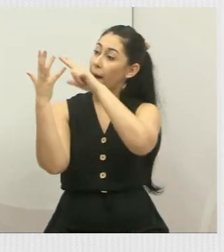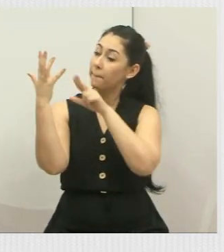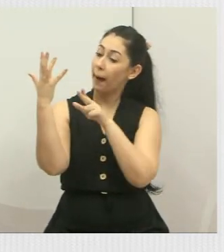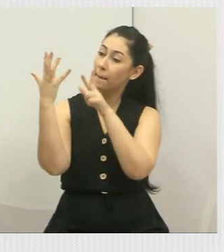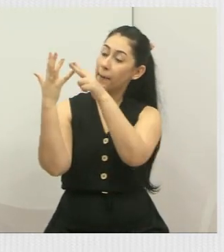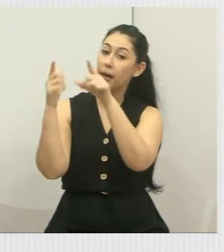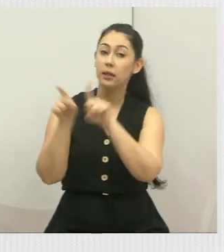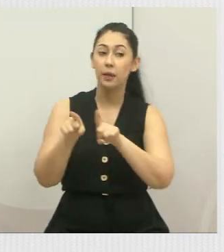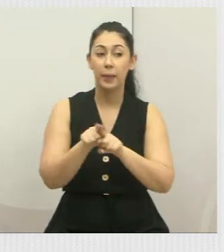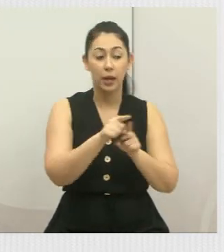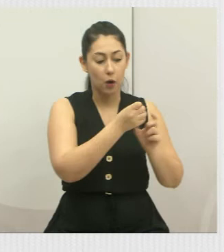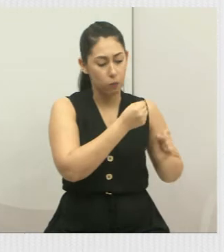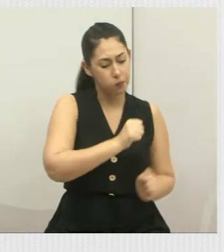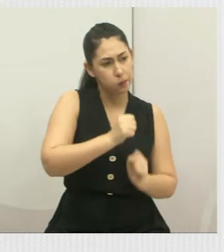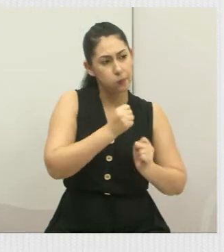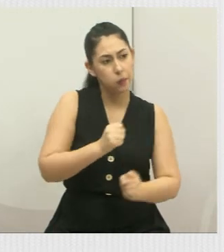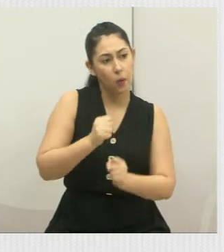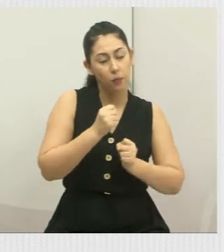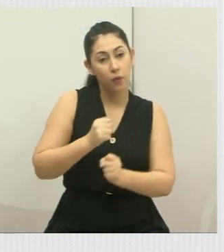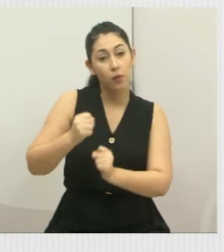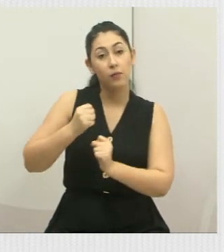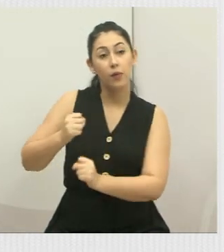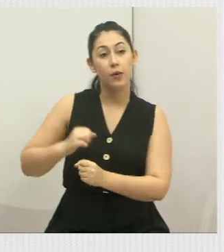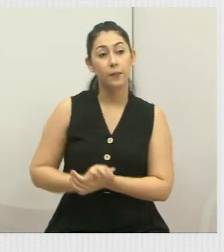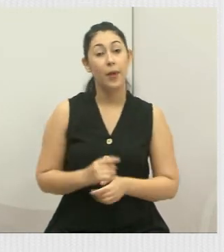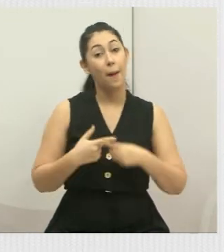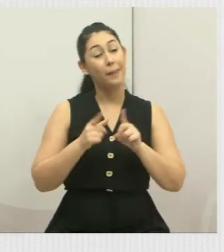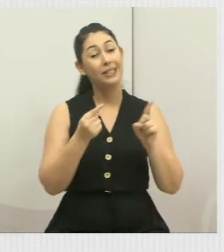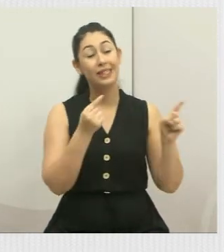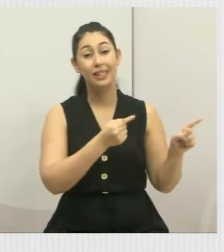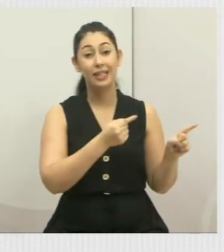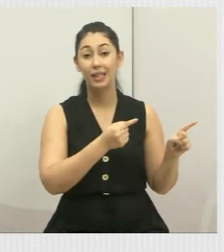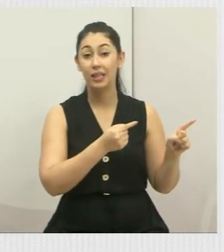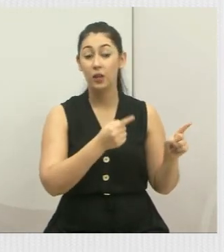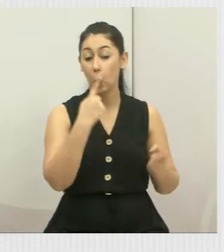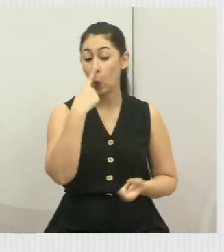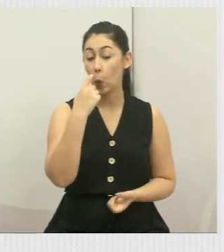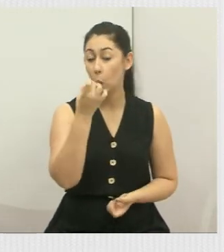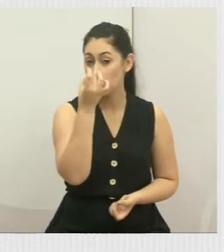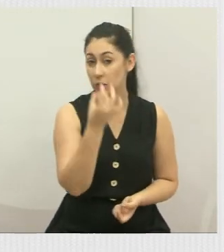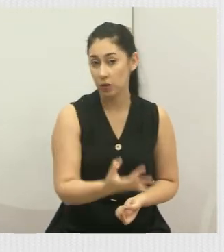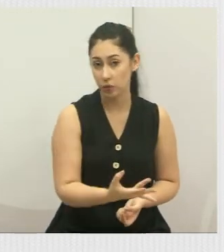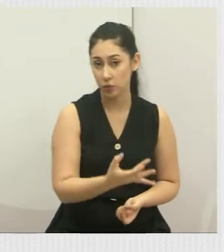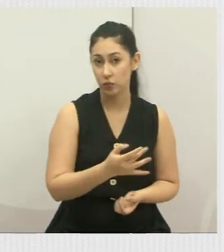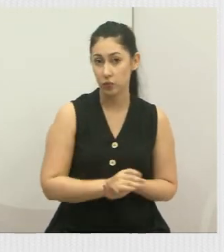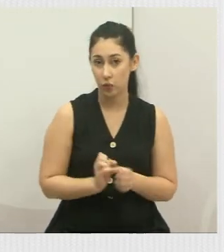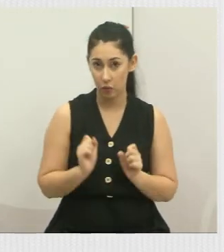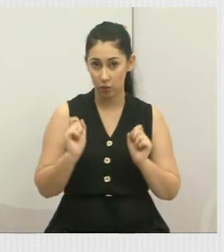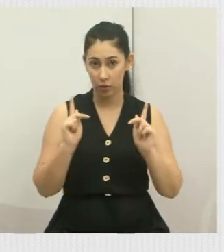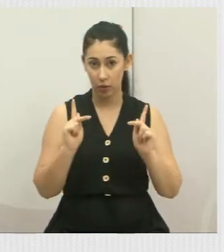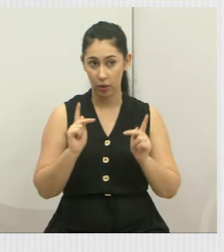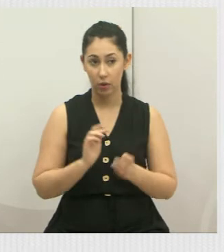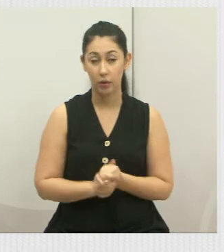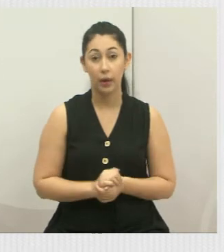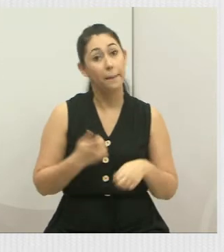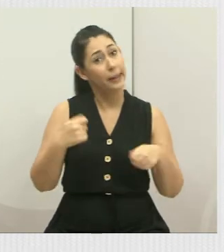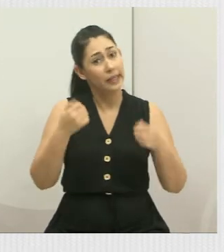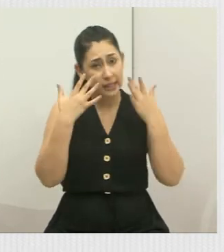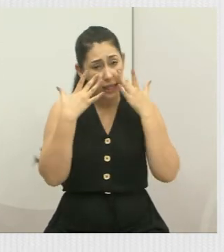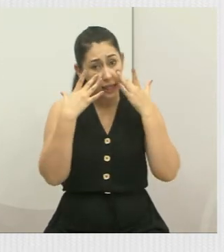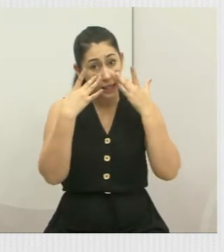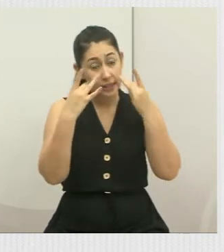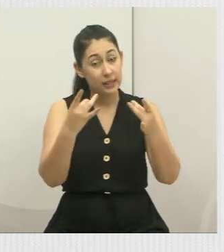Aqui são os resíduos da poda e varrição. Tudo bem? Fiquem atentos, por favor,